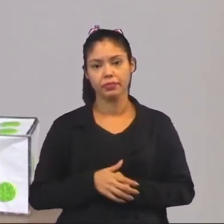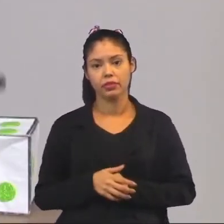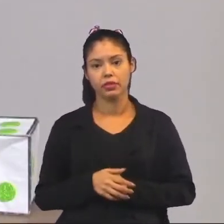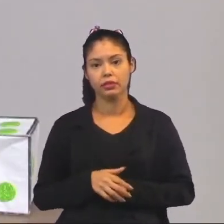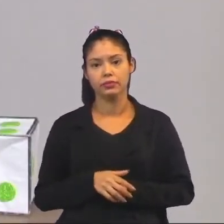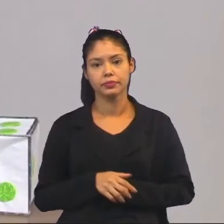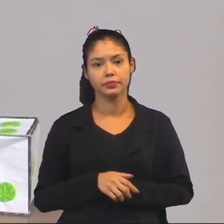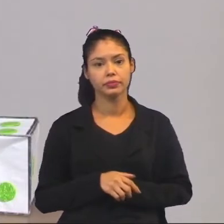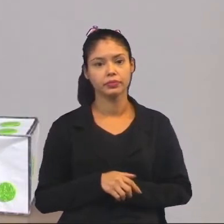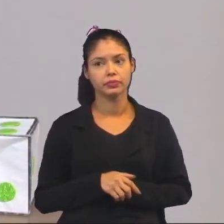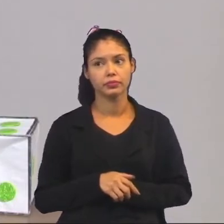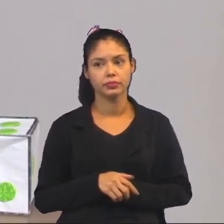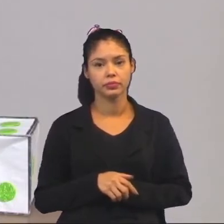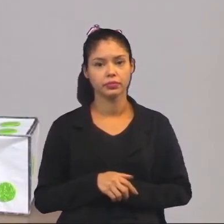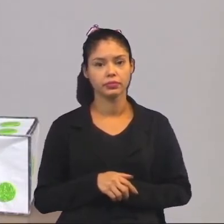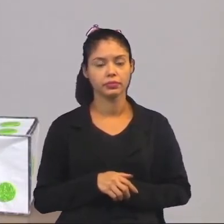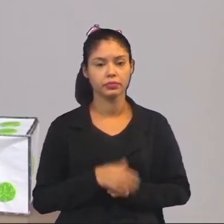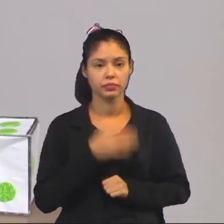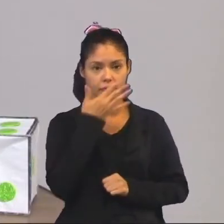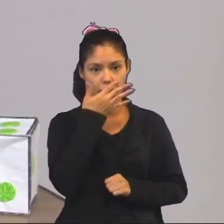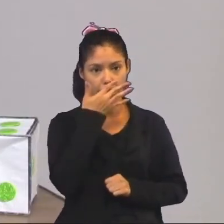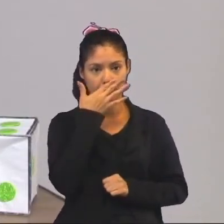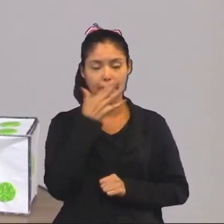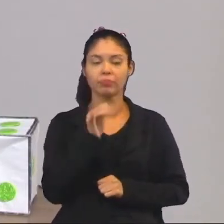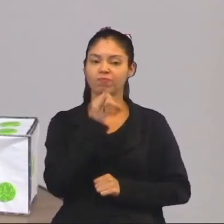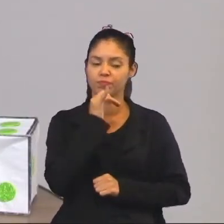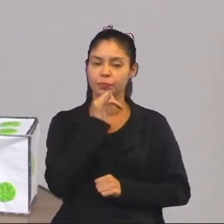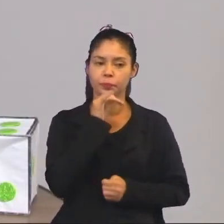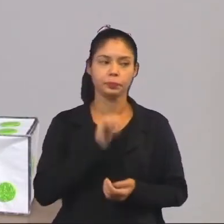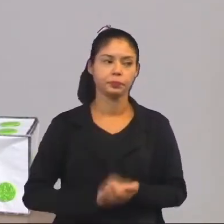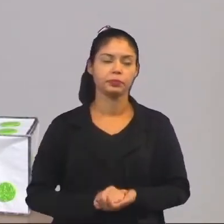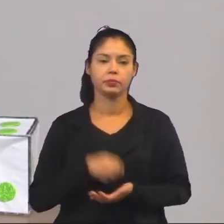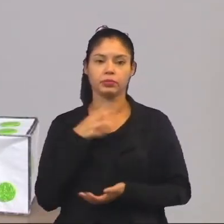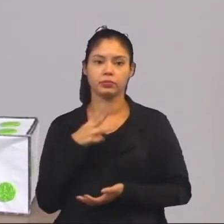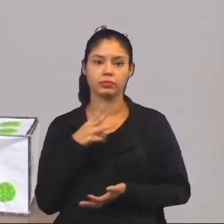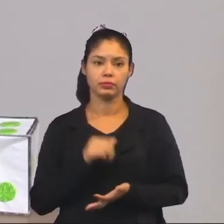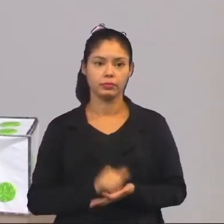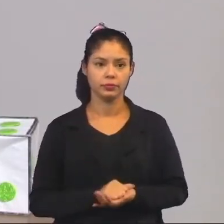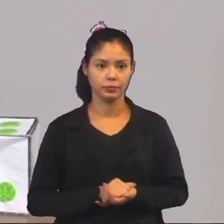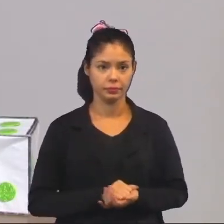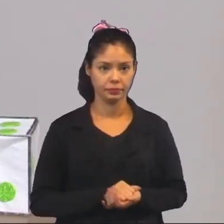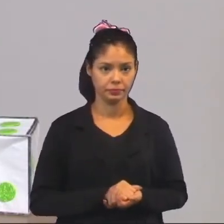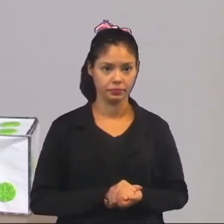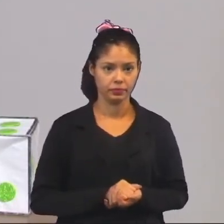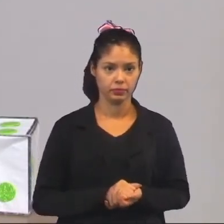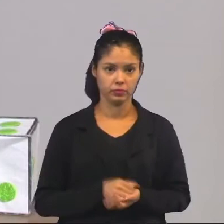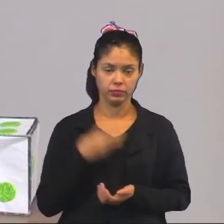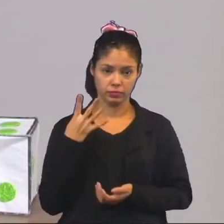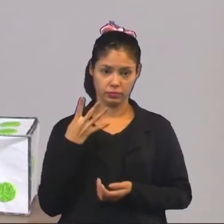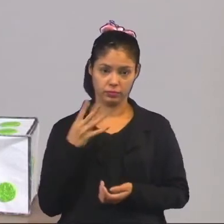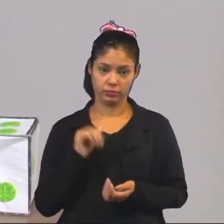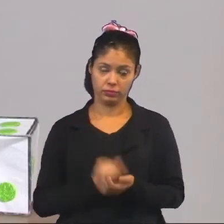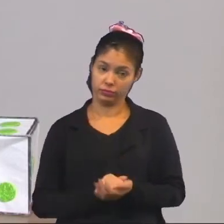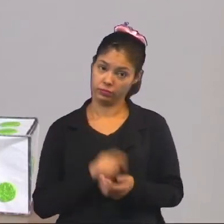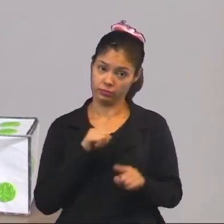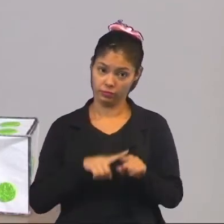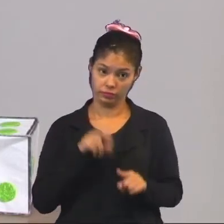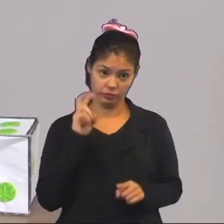aqui. Por exemplo, eu vou ter aqui 3 vezes